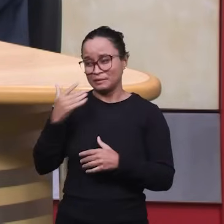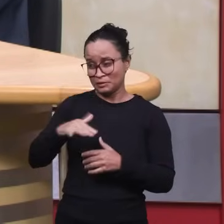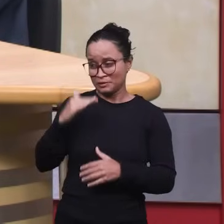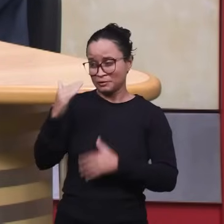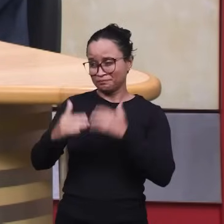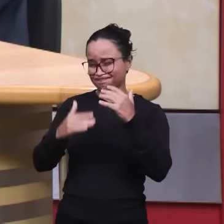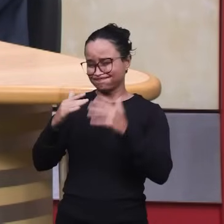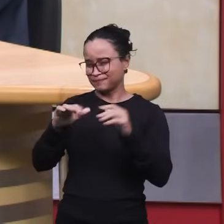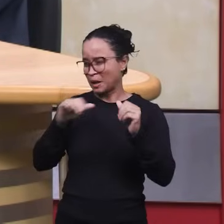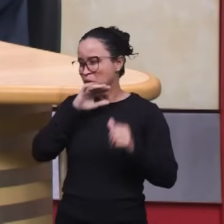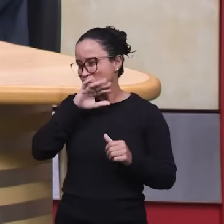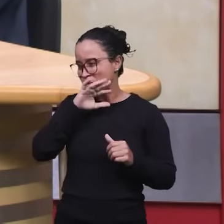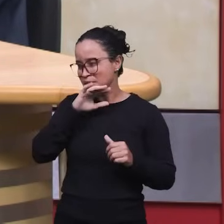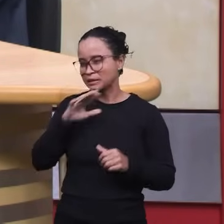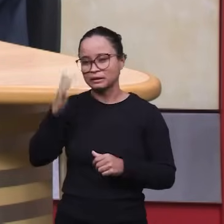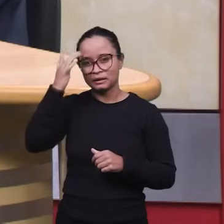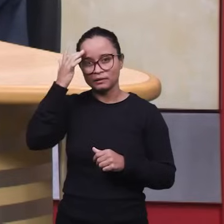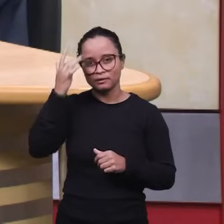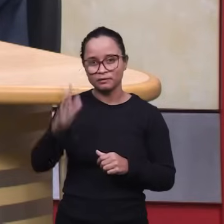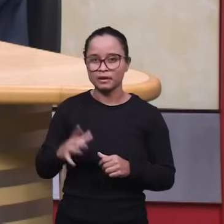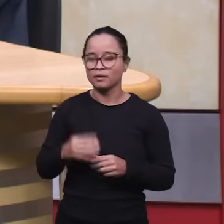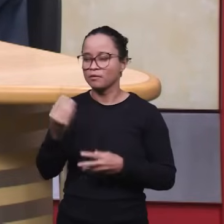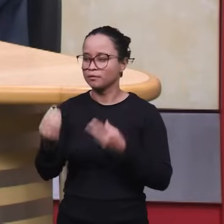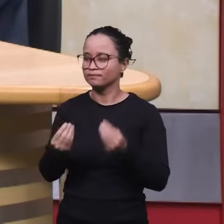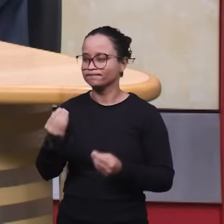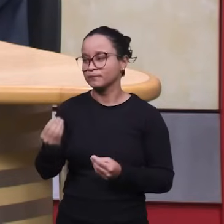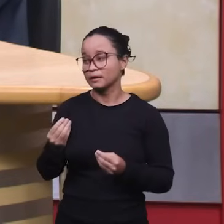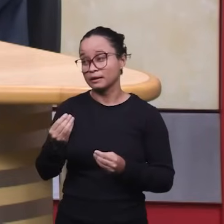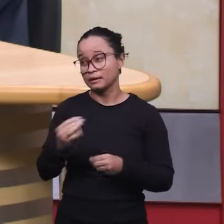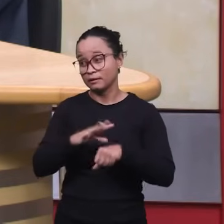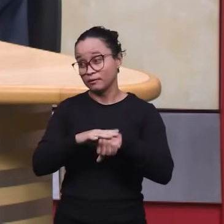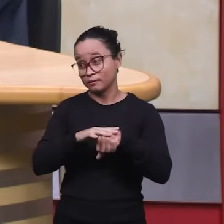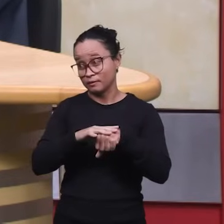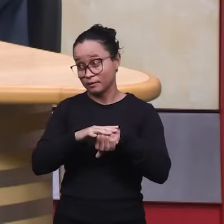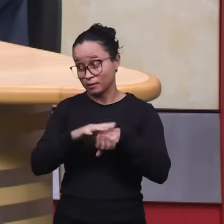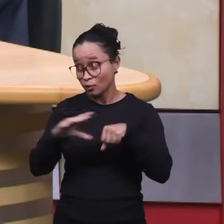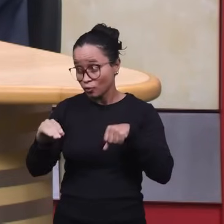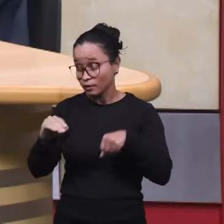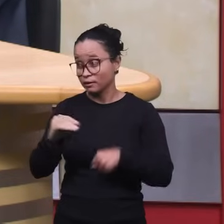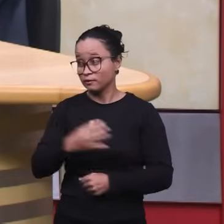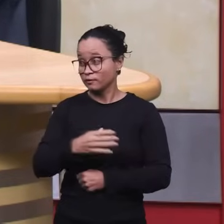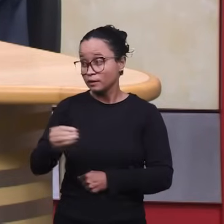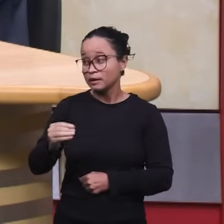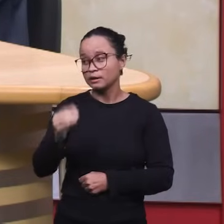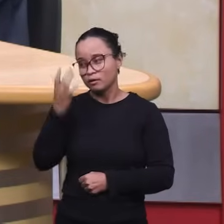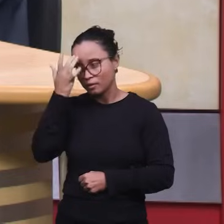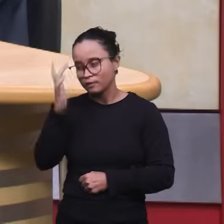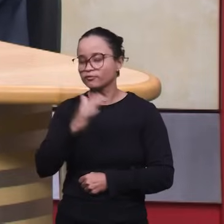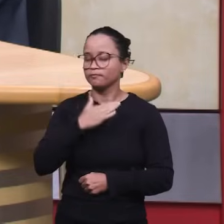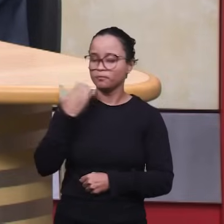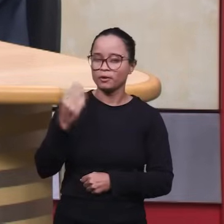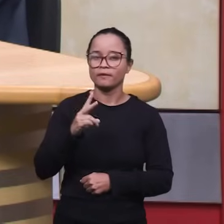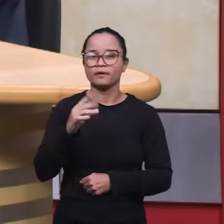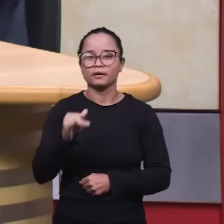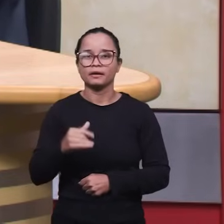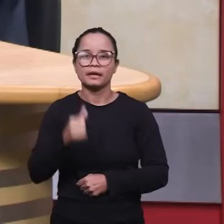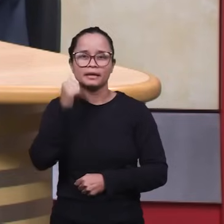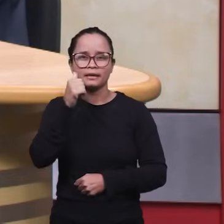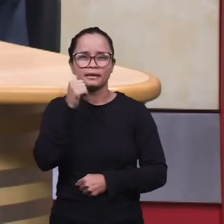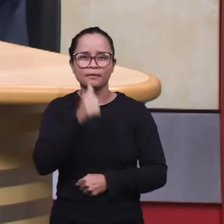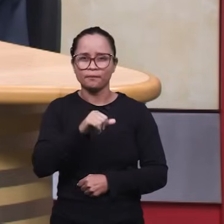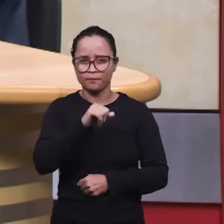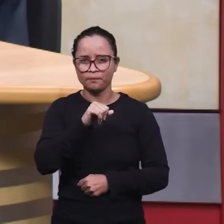mal, nós não temos previsão de recuperação do seu filho, eu acho que ele vai a óbito e tal. Deu aquela orientação para ela. E ela saiu